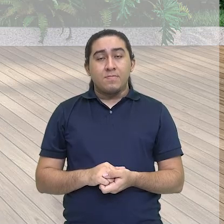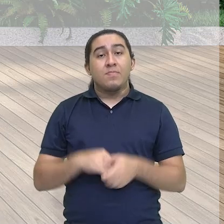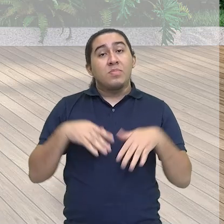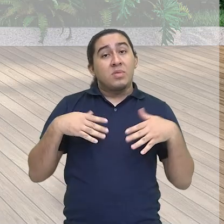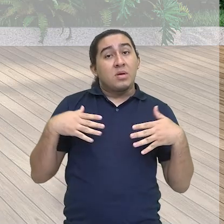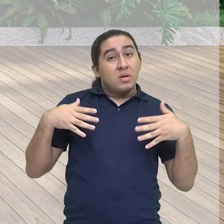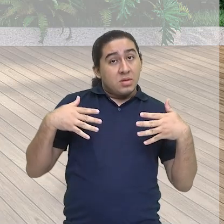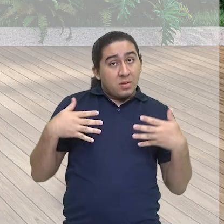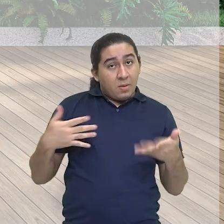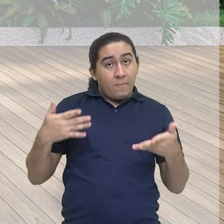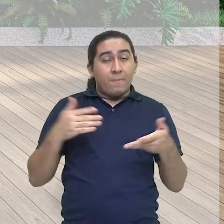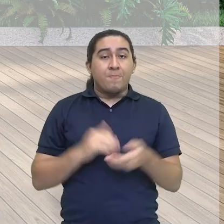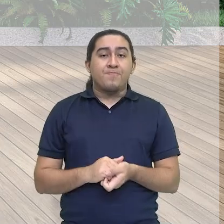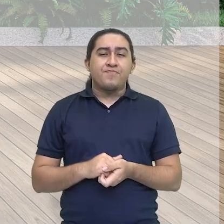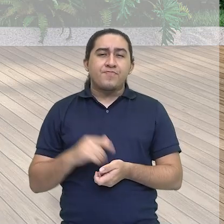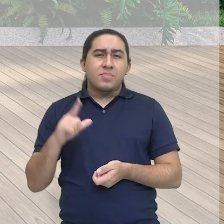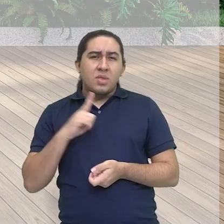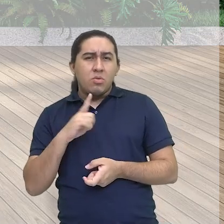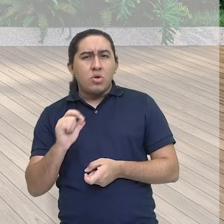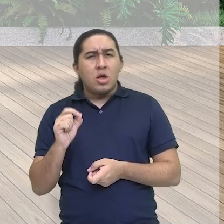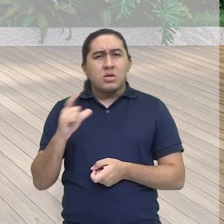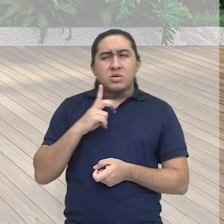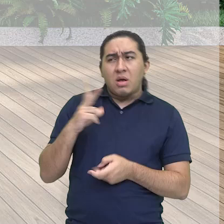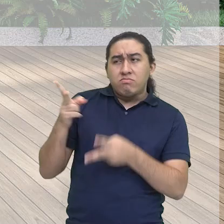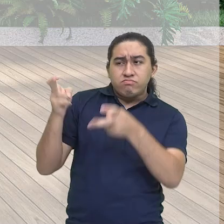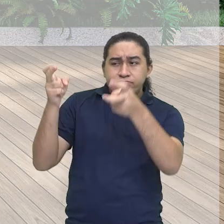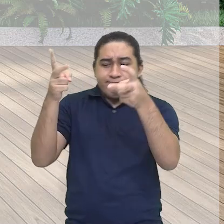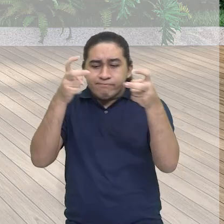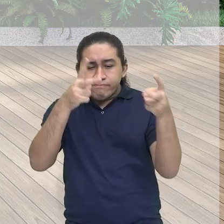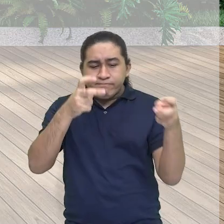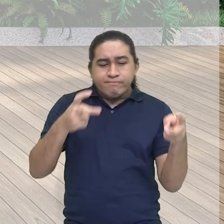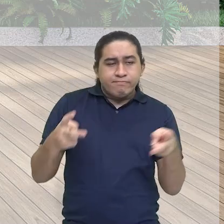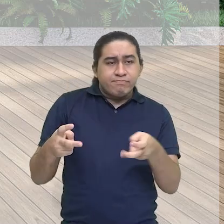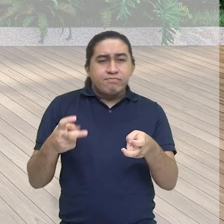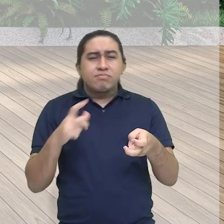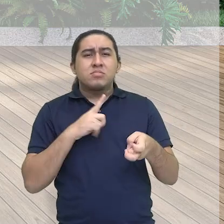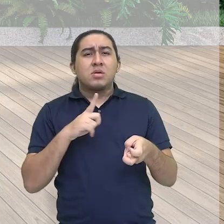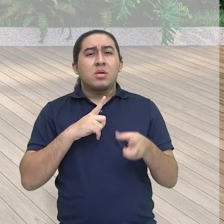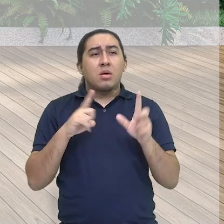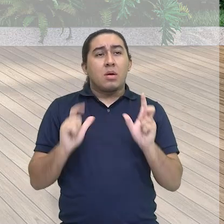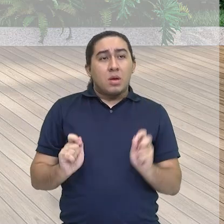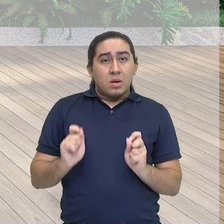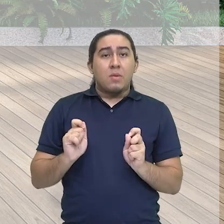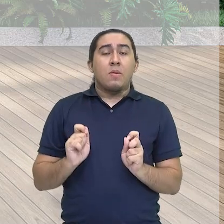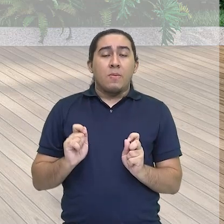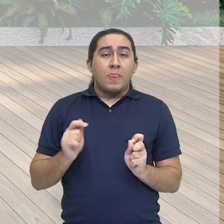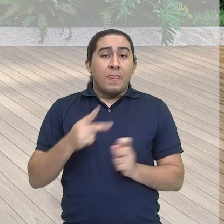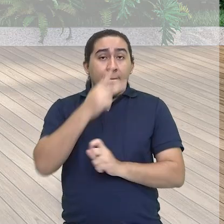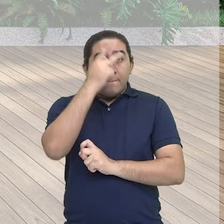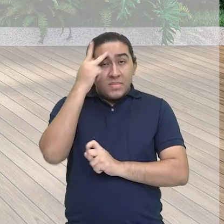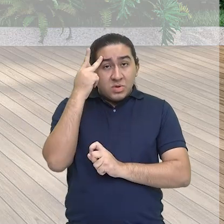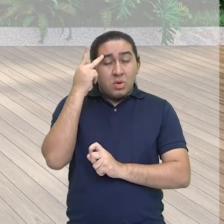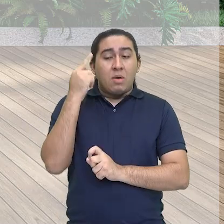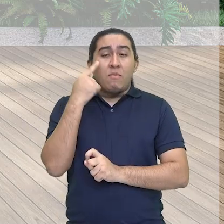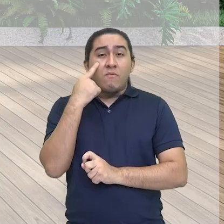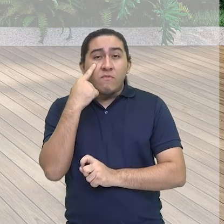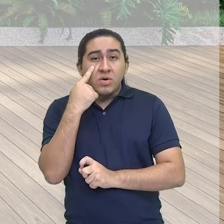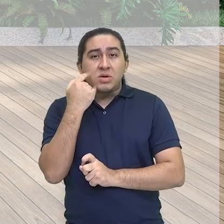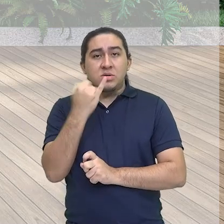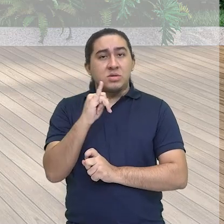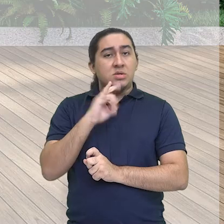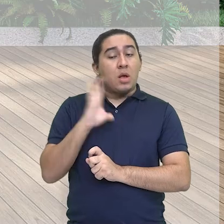Então, através de alguns indícios, de alguns sinais, eu vou verificar se